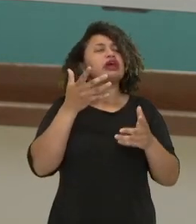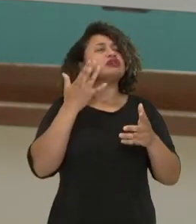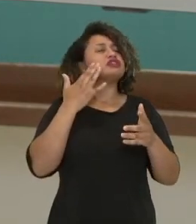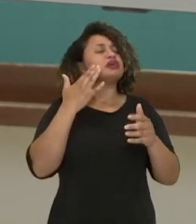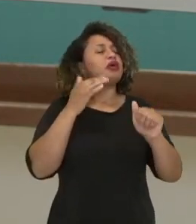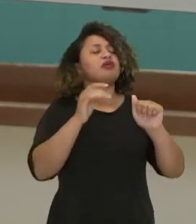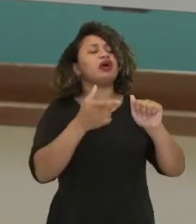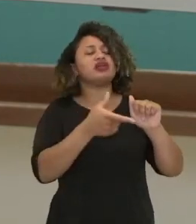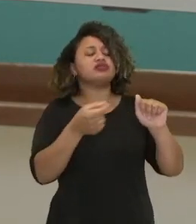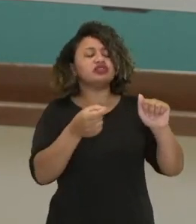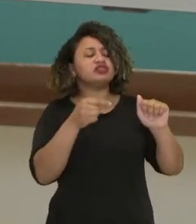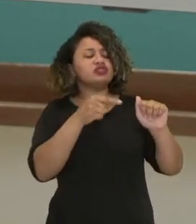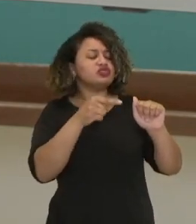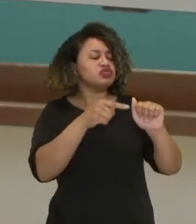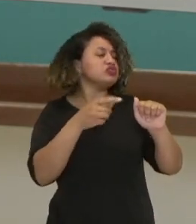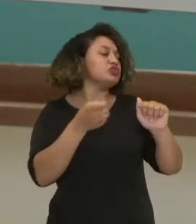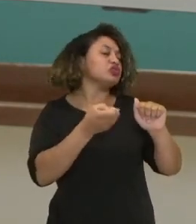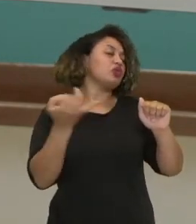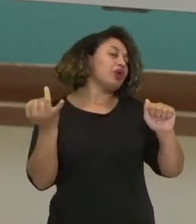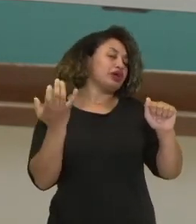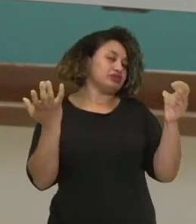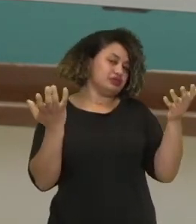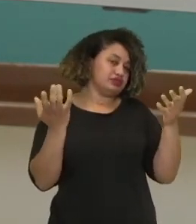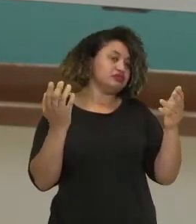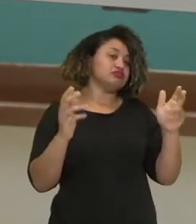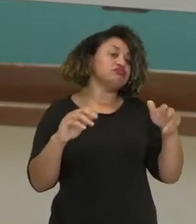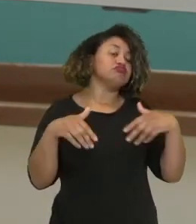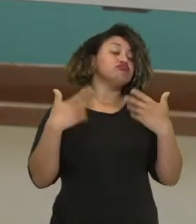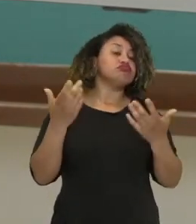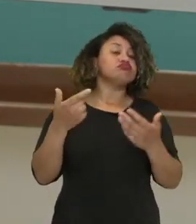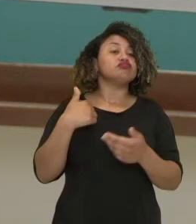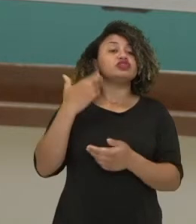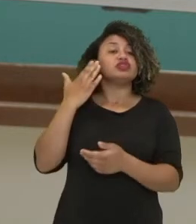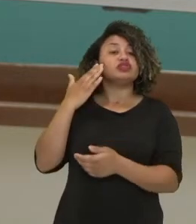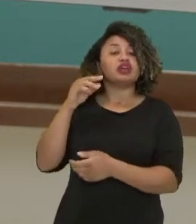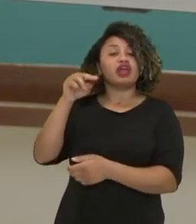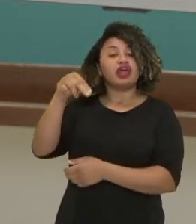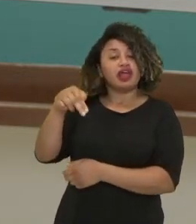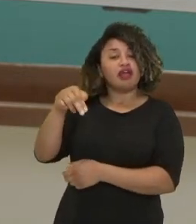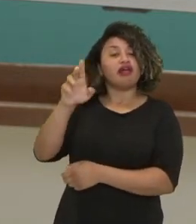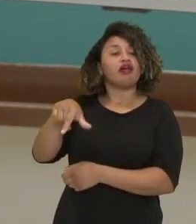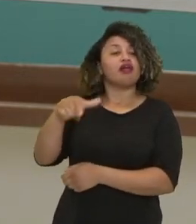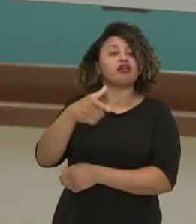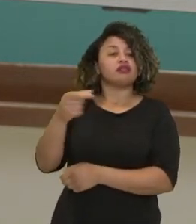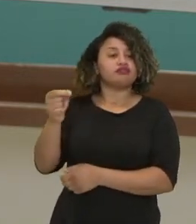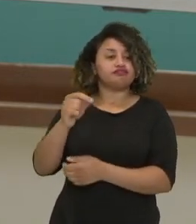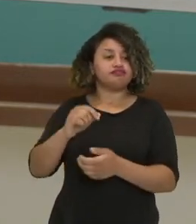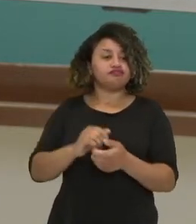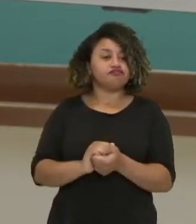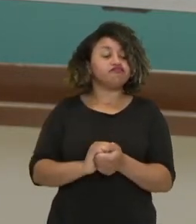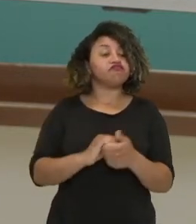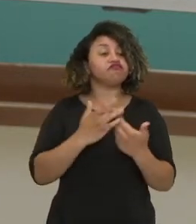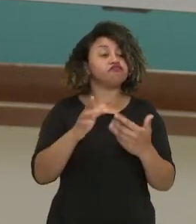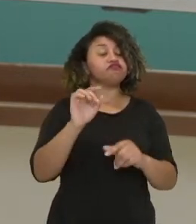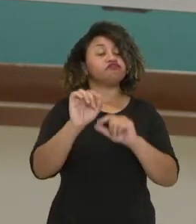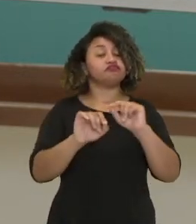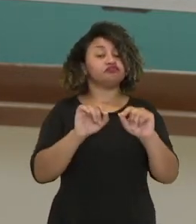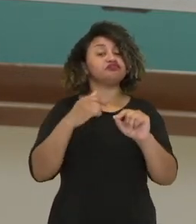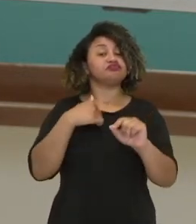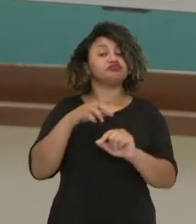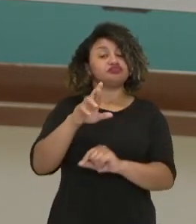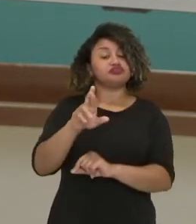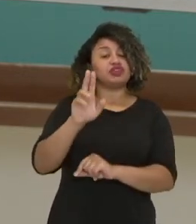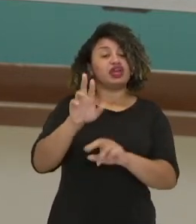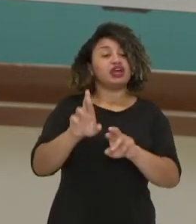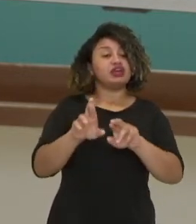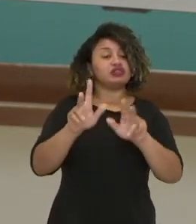A20. Qual é o elemento? Número de cadeiras nesse caso ali. A razão é a diferença entre os dois